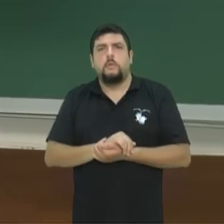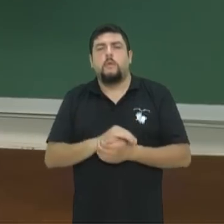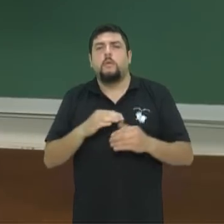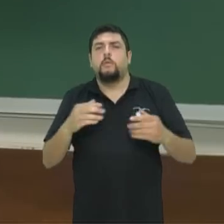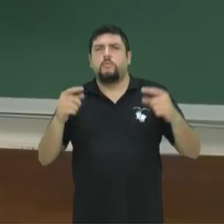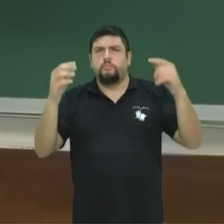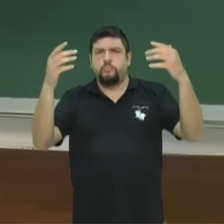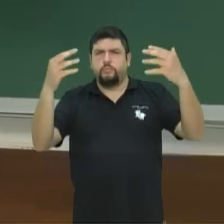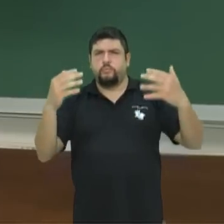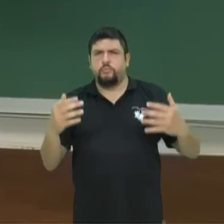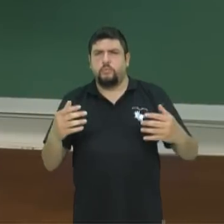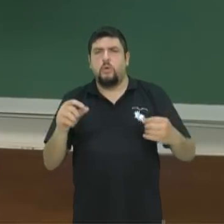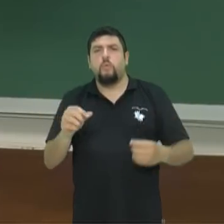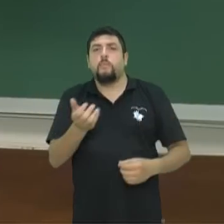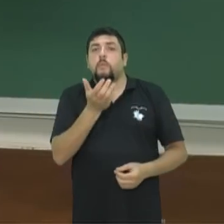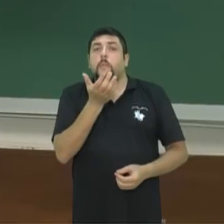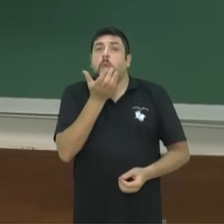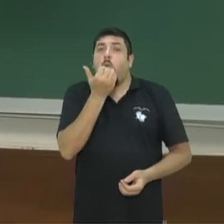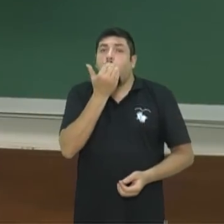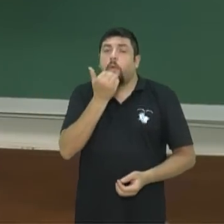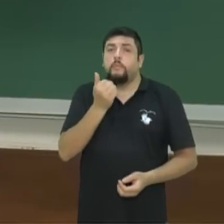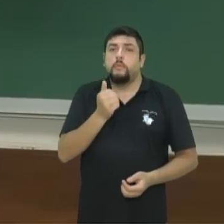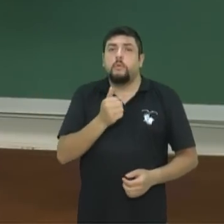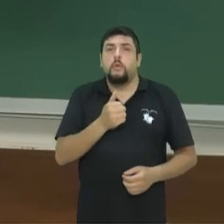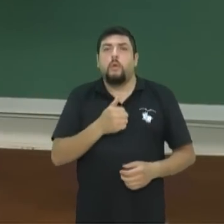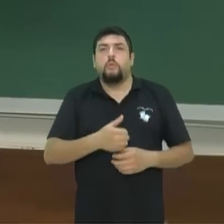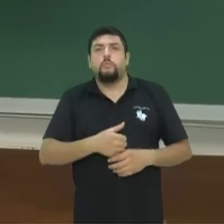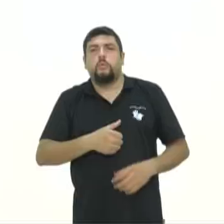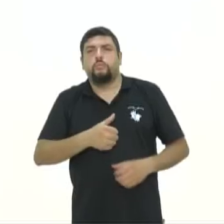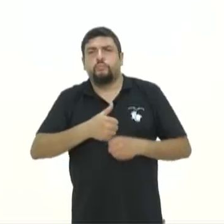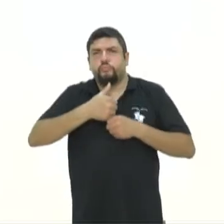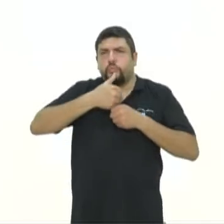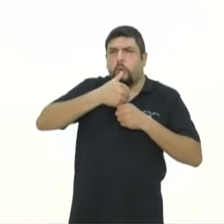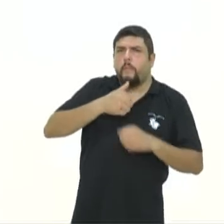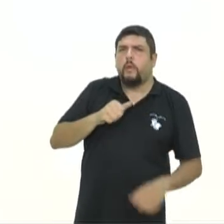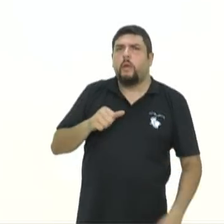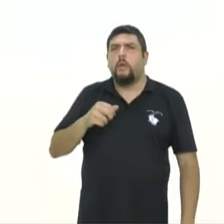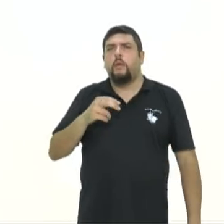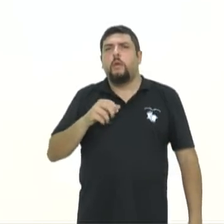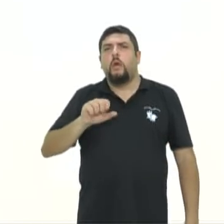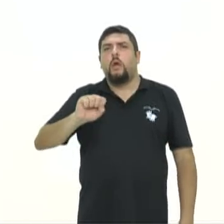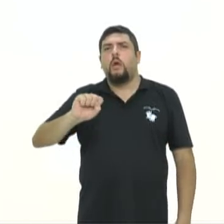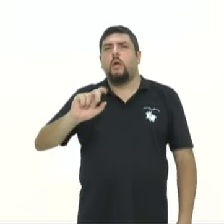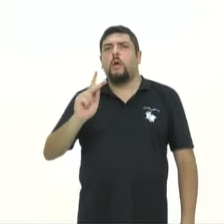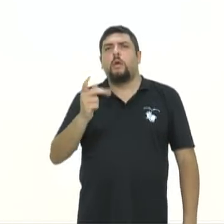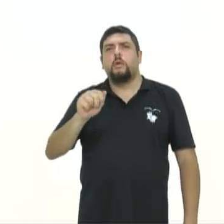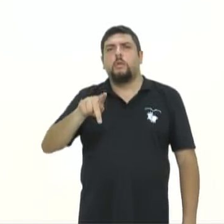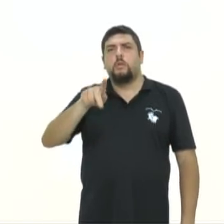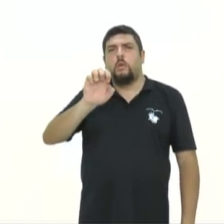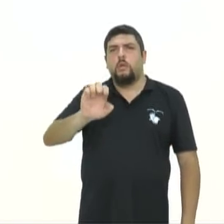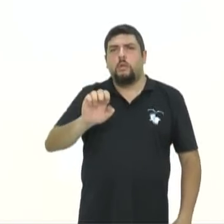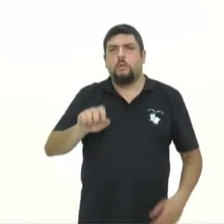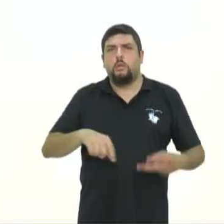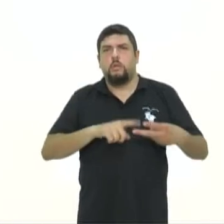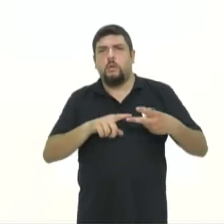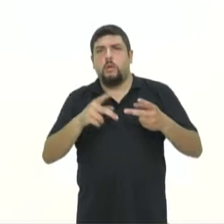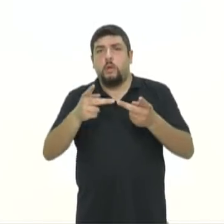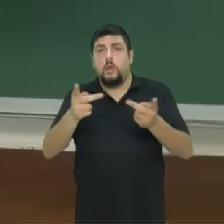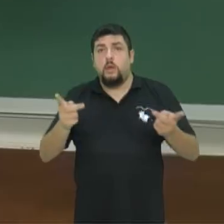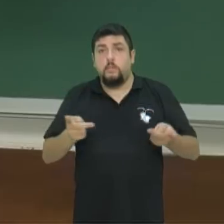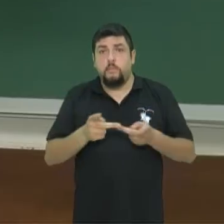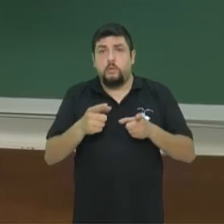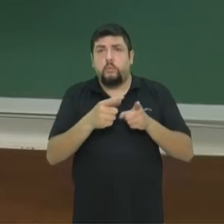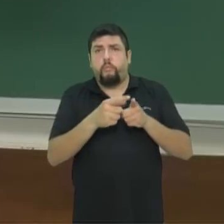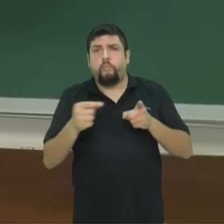respeito do consumo dele de alimentos. Tomou um milkshake, comeu uma pizza de calabresa, mais ou menos uns 6 pedaços. Será que isso é